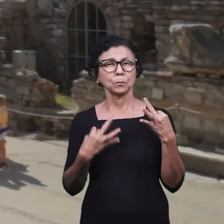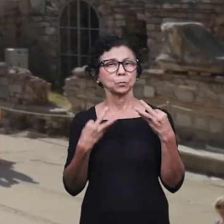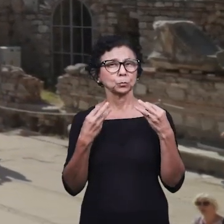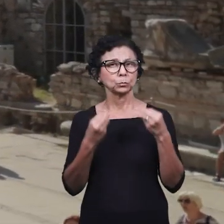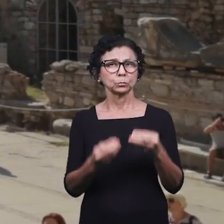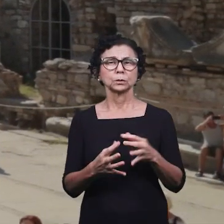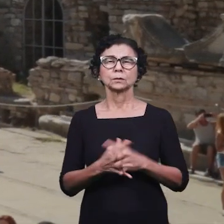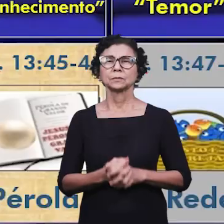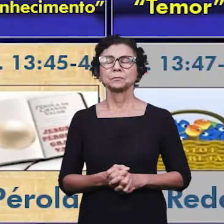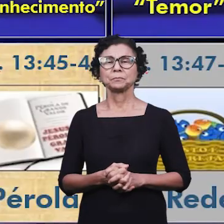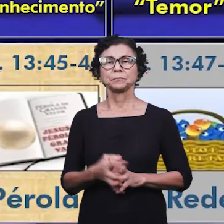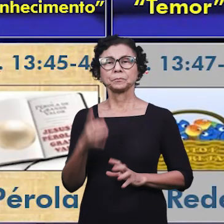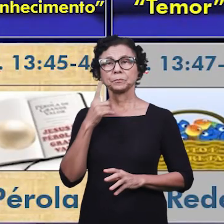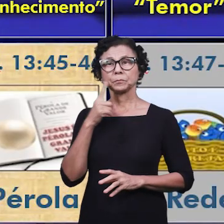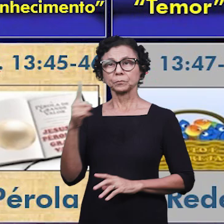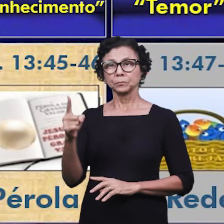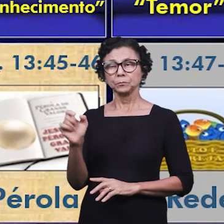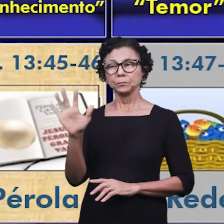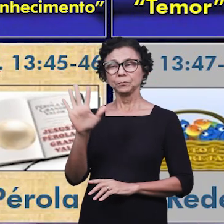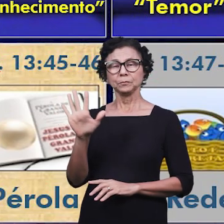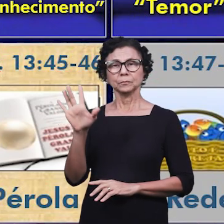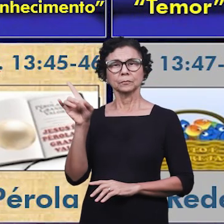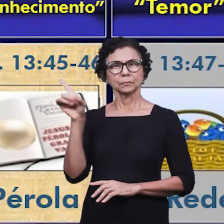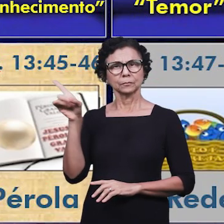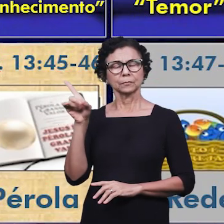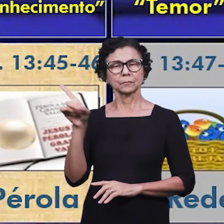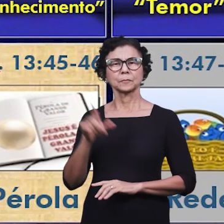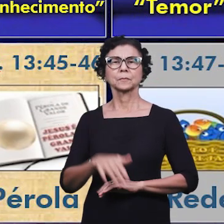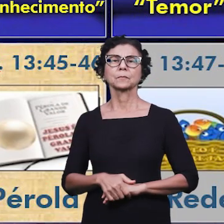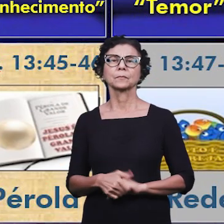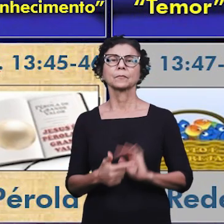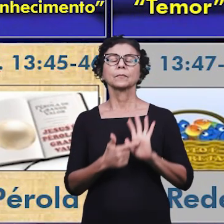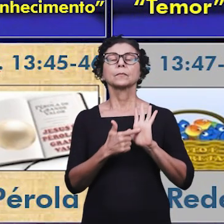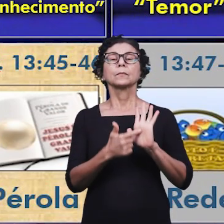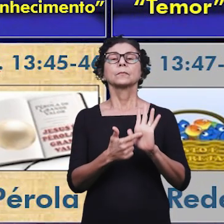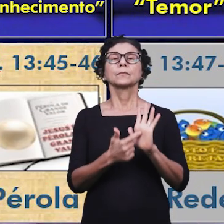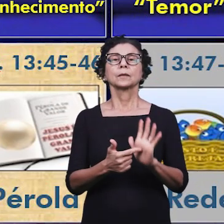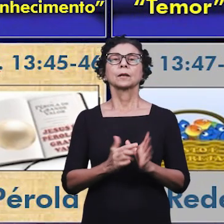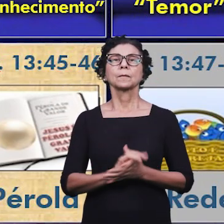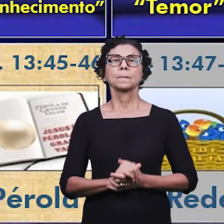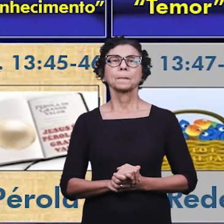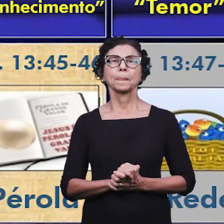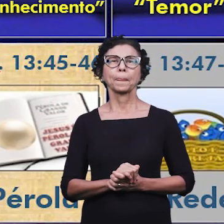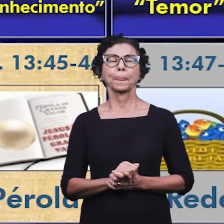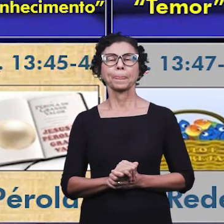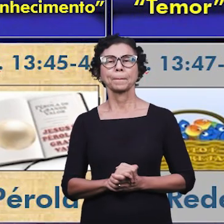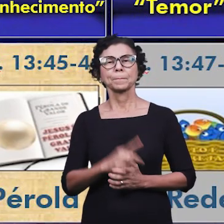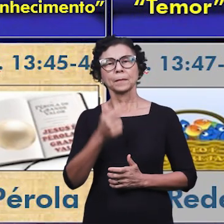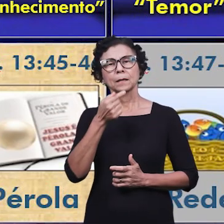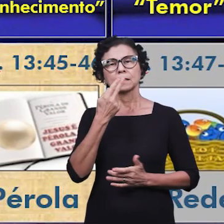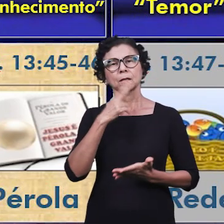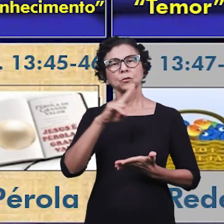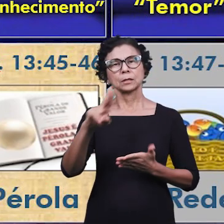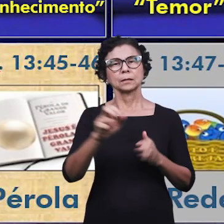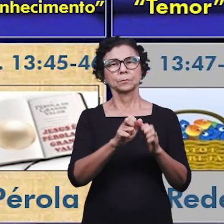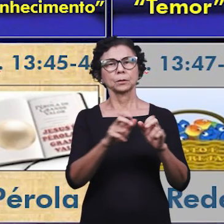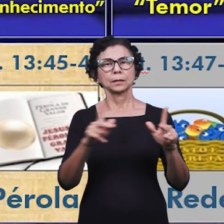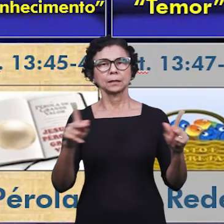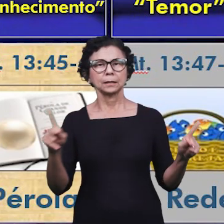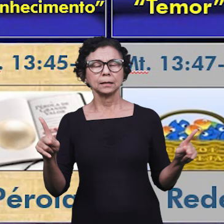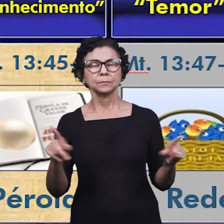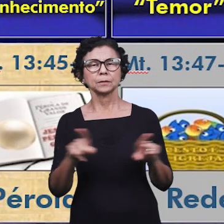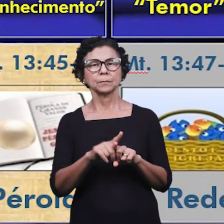coisa. Você está vendo agora aparecer na tela um quadro, esse é um quadro demonstrativo da relação entre as 7 cartas do Apocalipse, com as